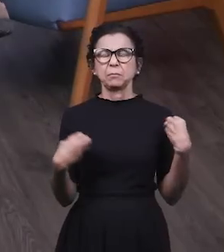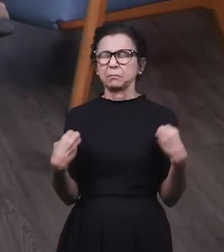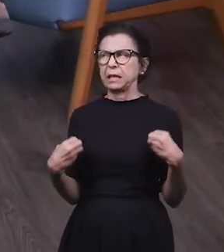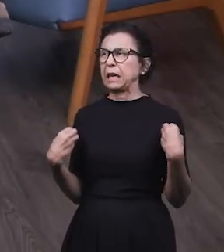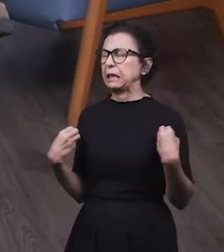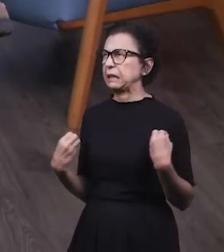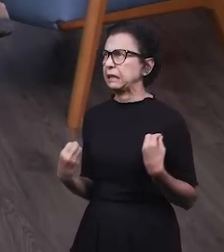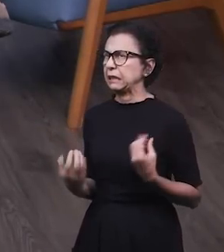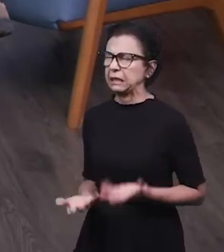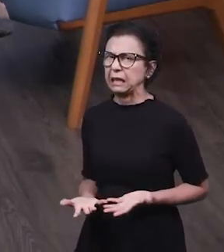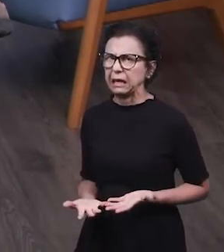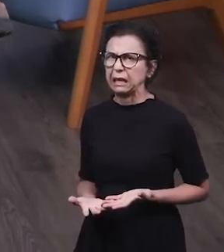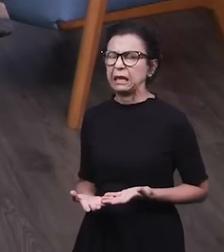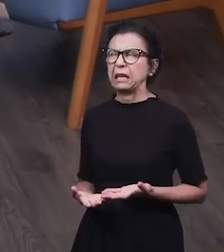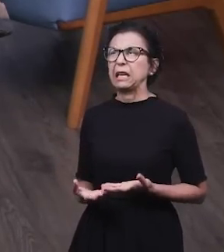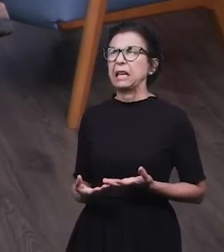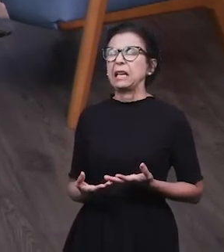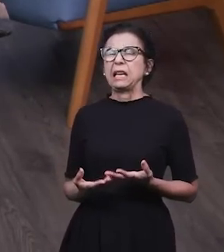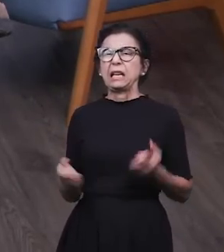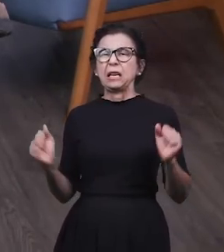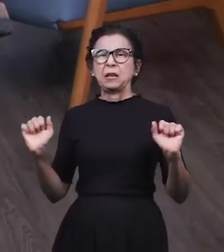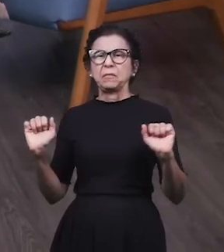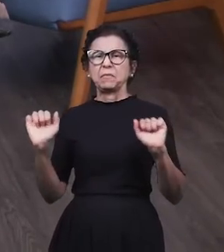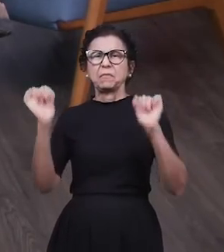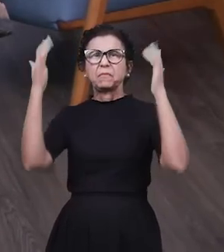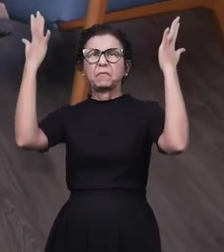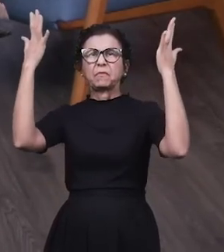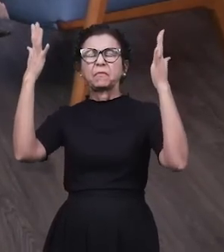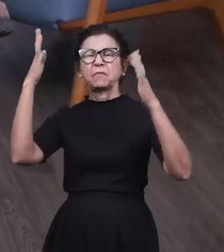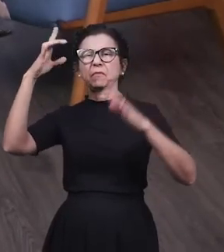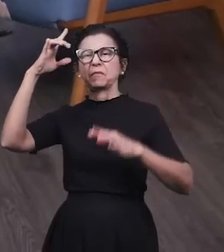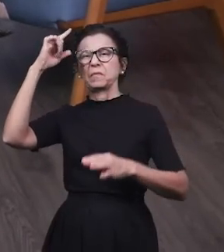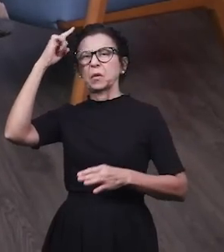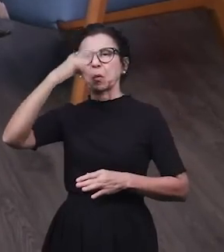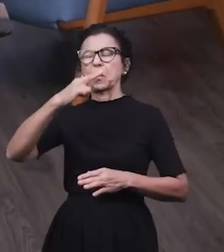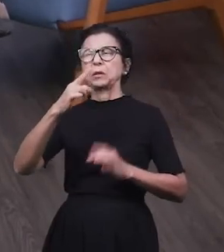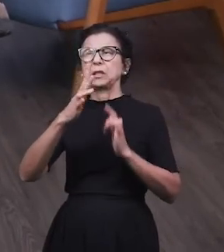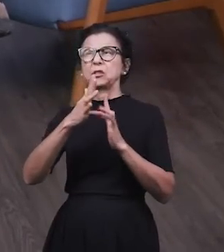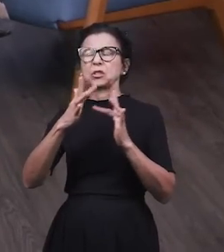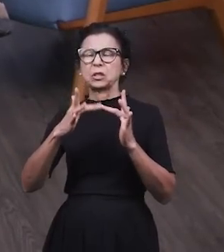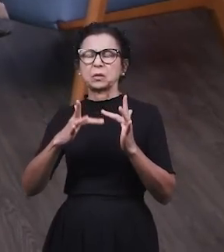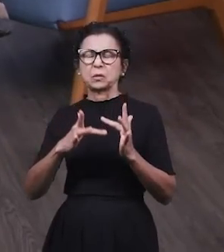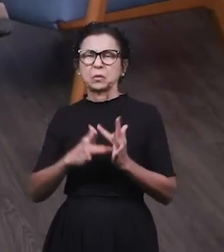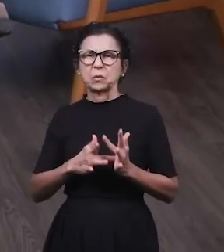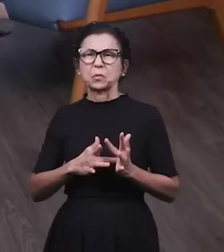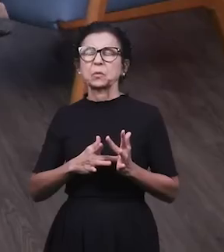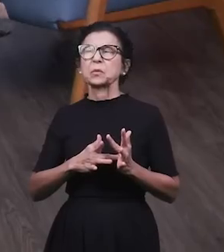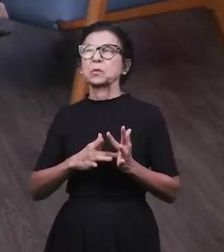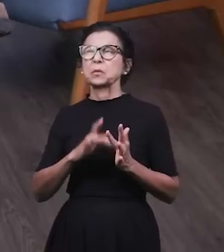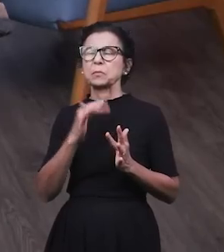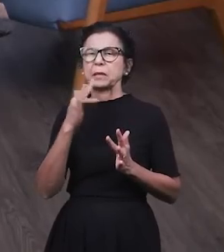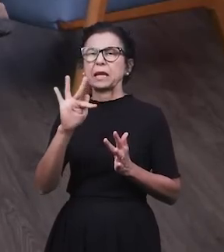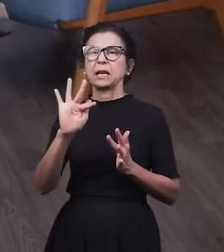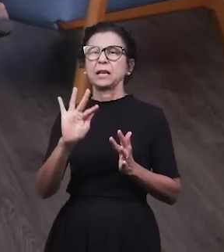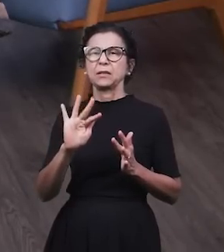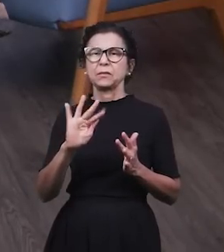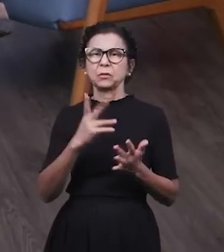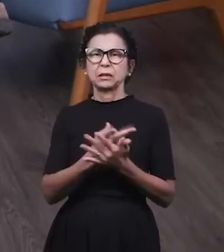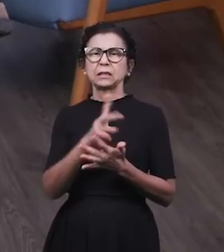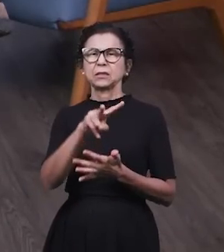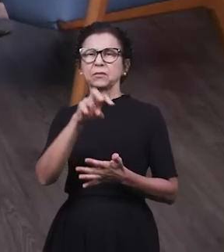é isso mesmo? É trombetas e festas, ou seja, são vozes dissonantes que se